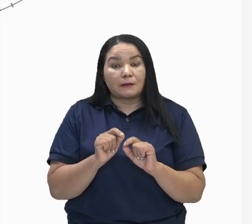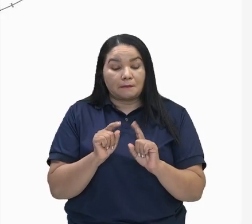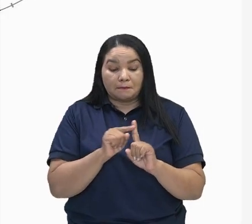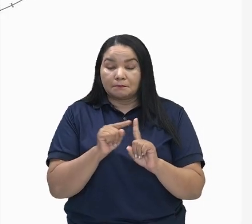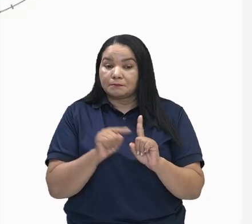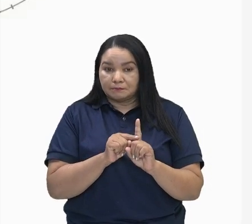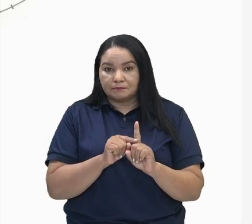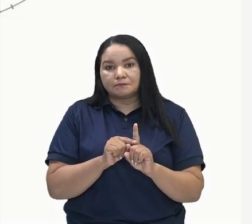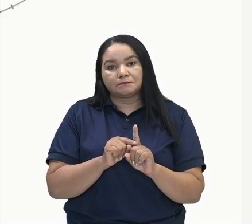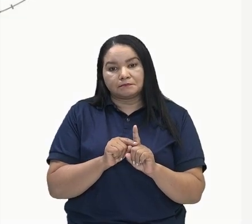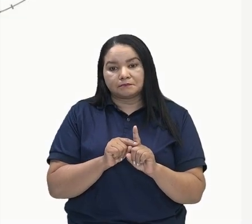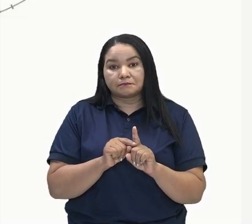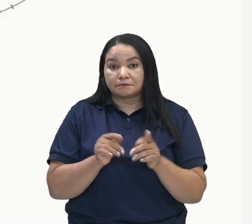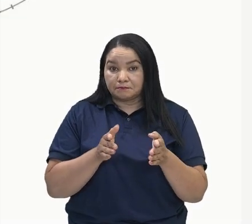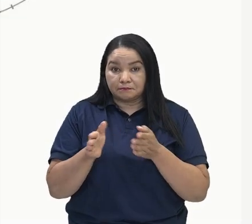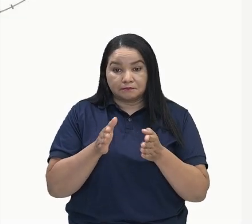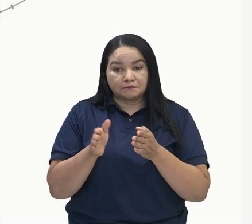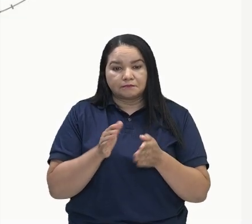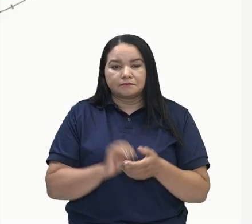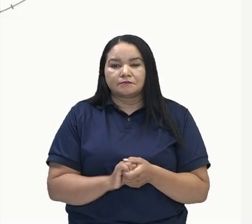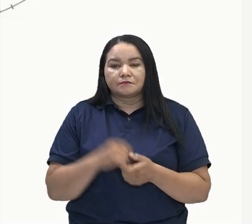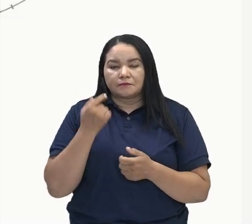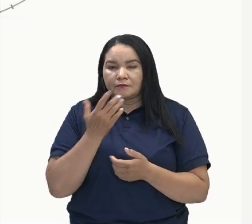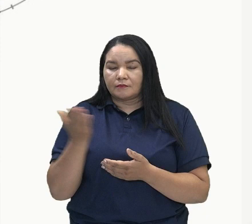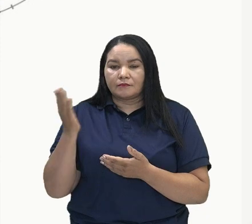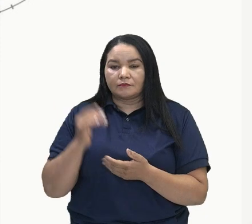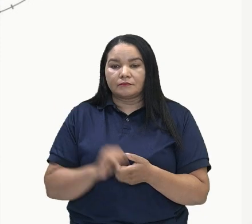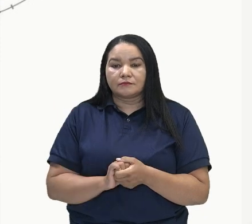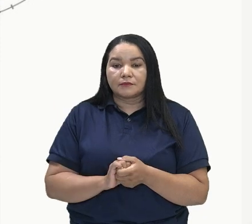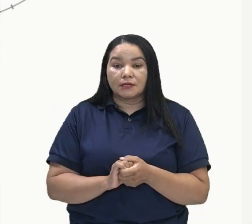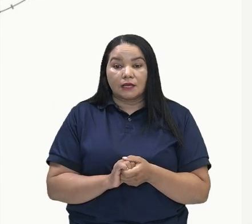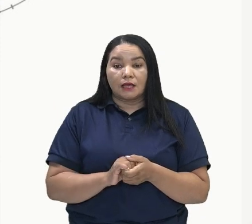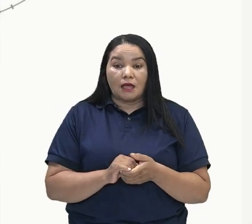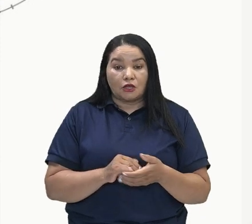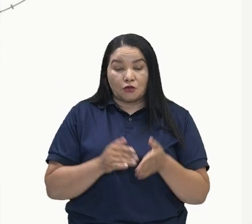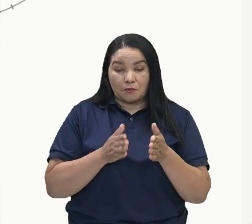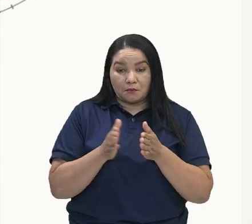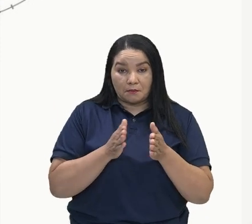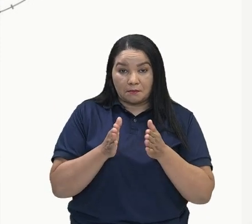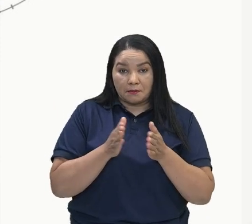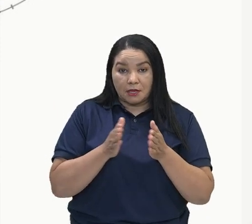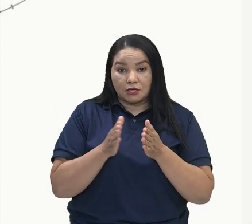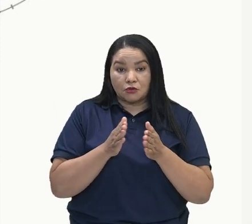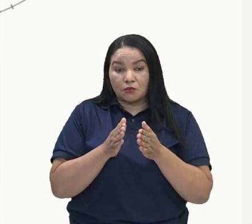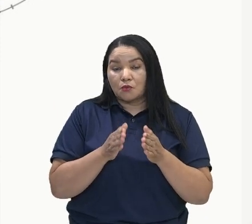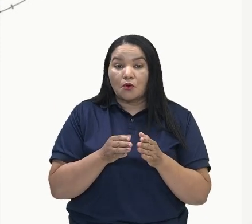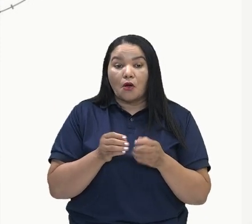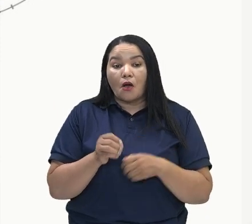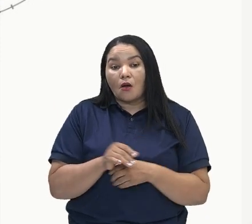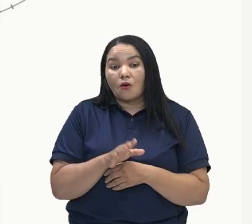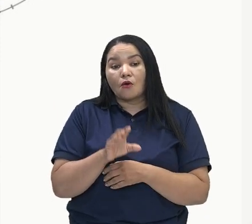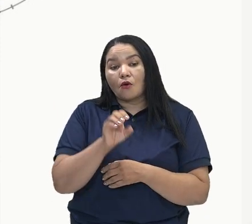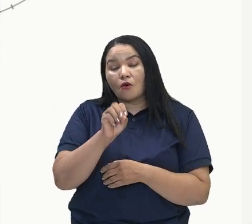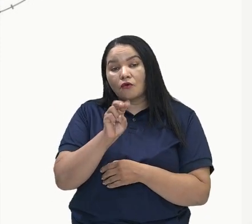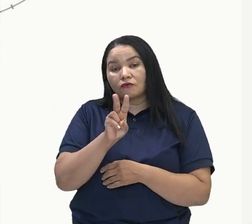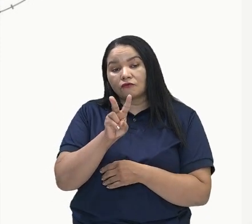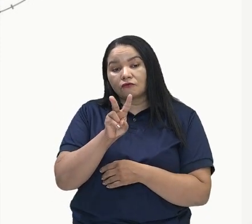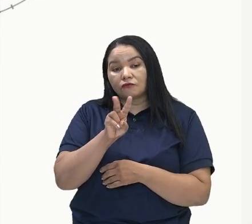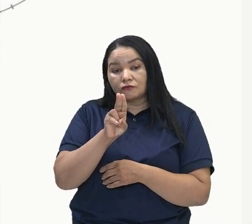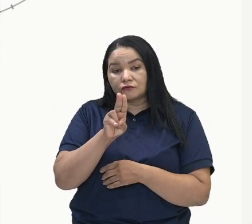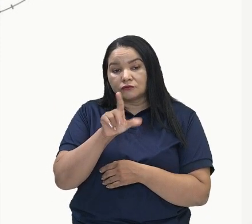que o fenômeno da ovulação, ele dura 24 horas, né? Certo? Então, é um tempo